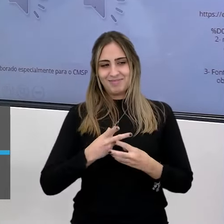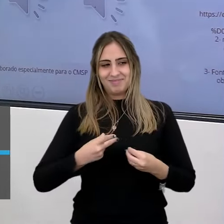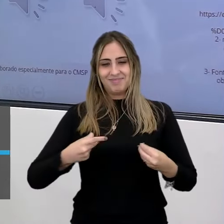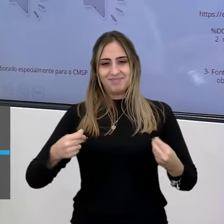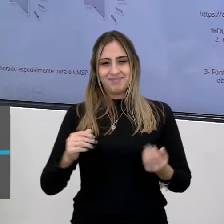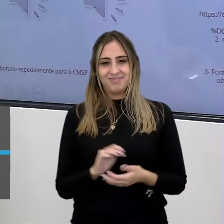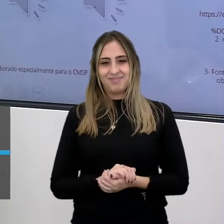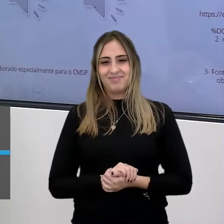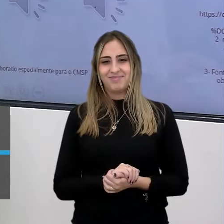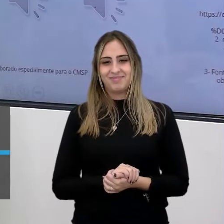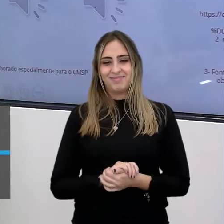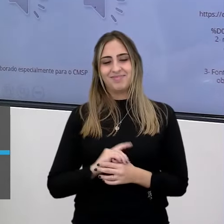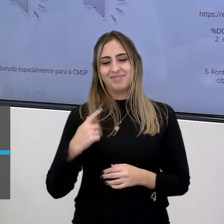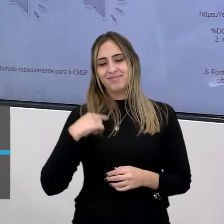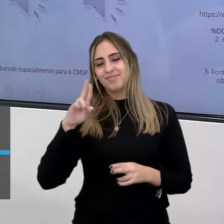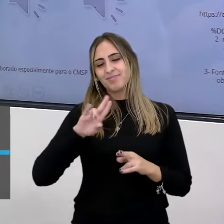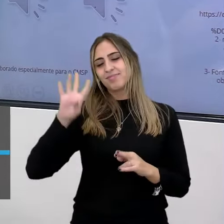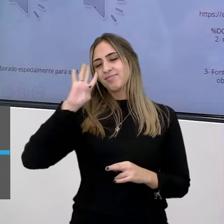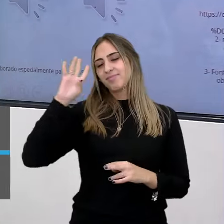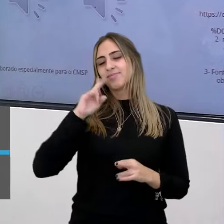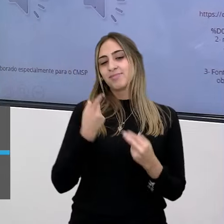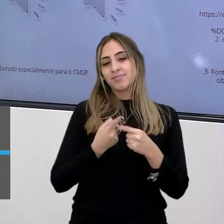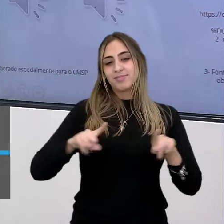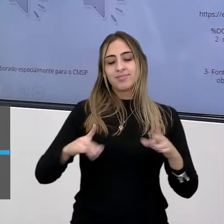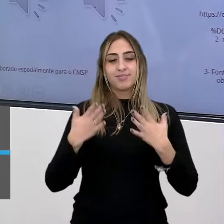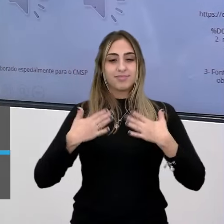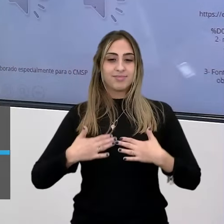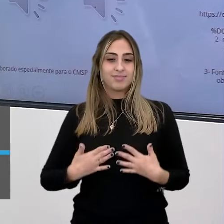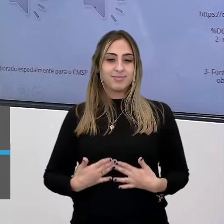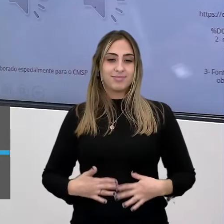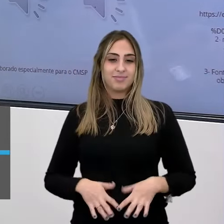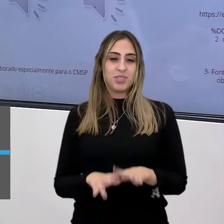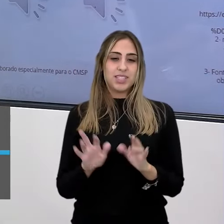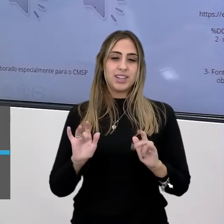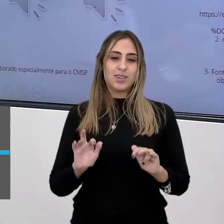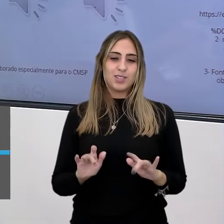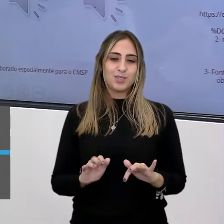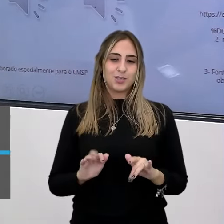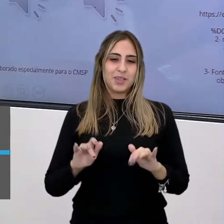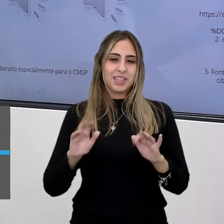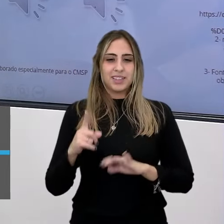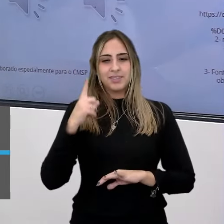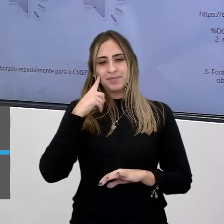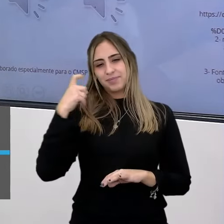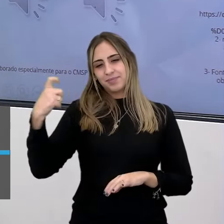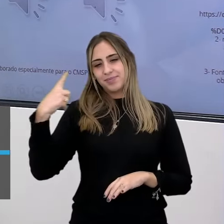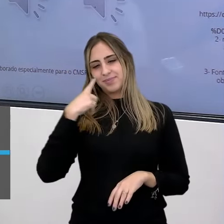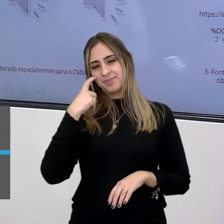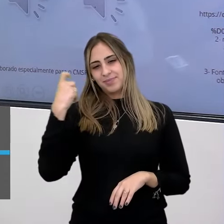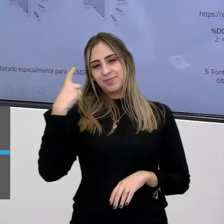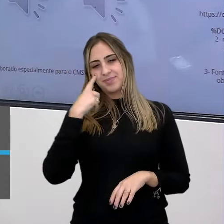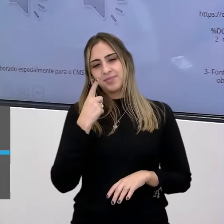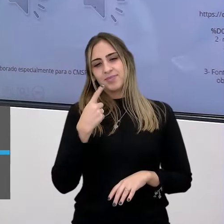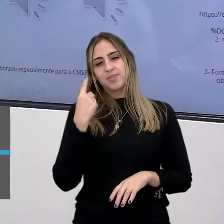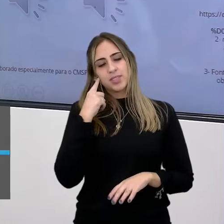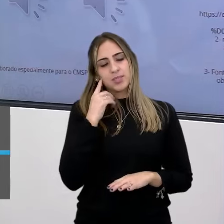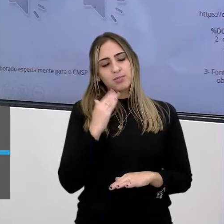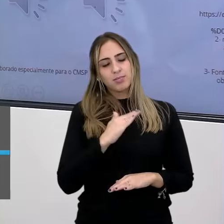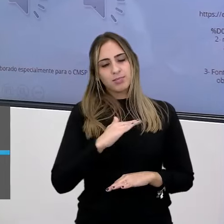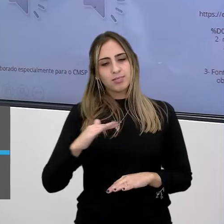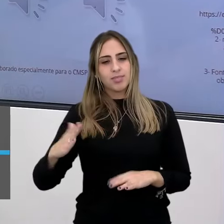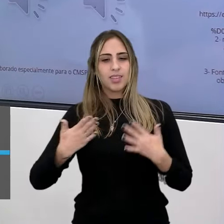use a sua imaginação é uma música calma primeiro Pitoco uma melodia